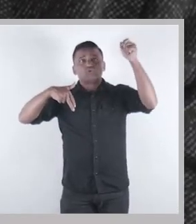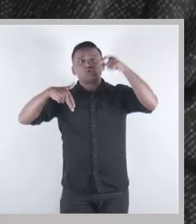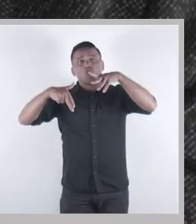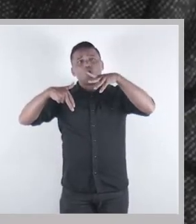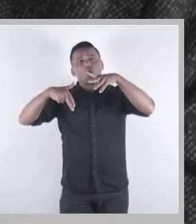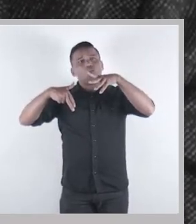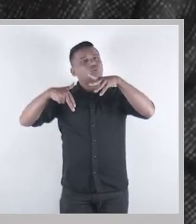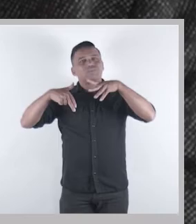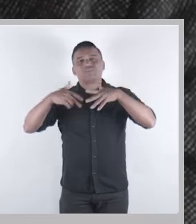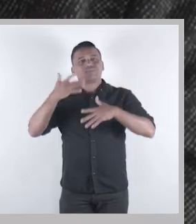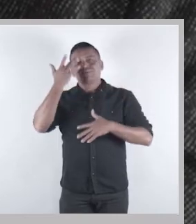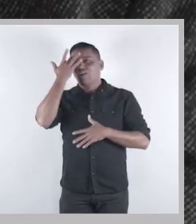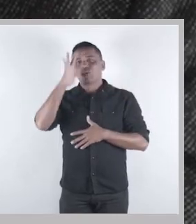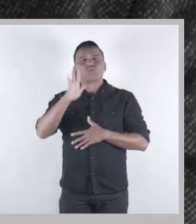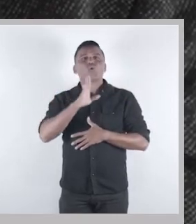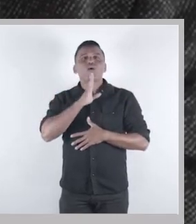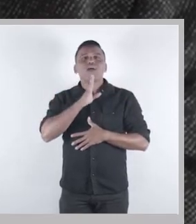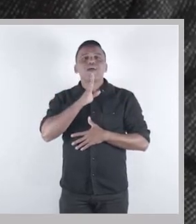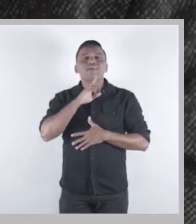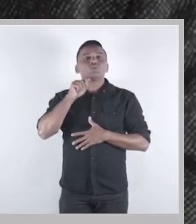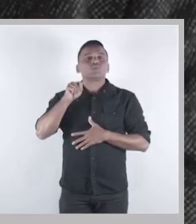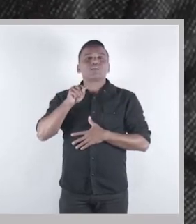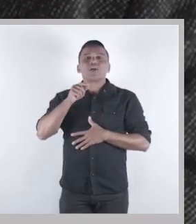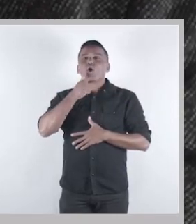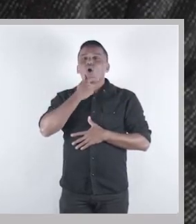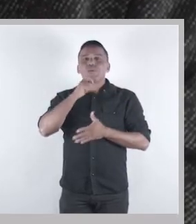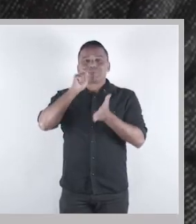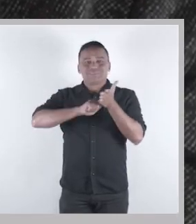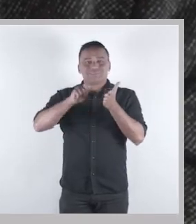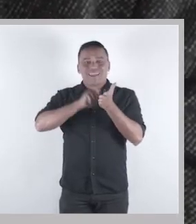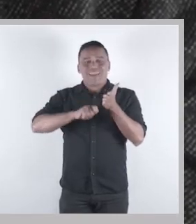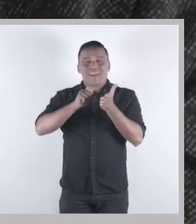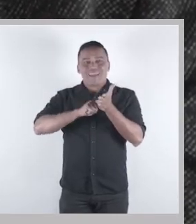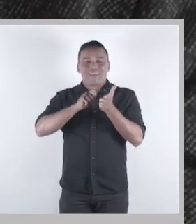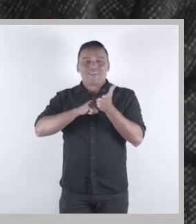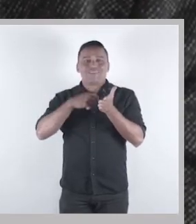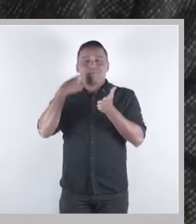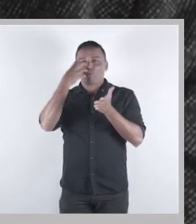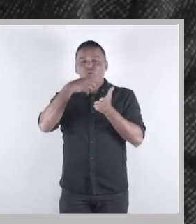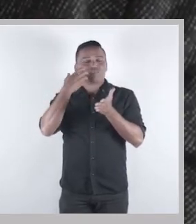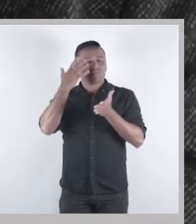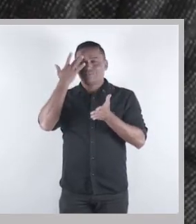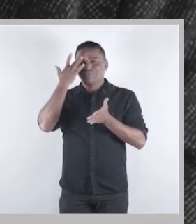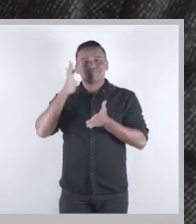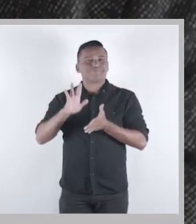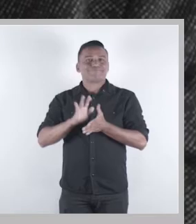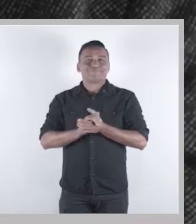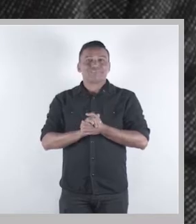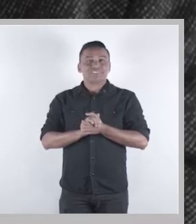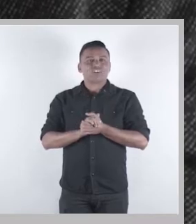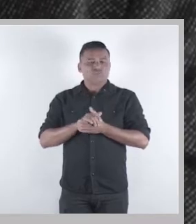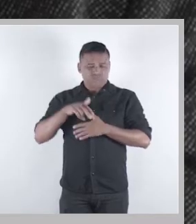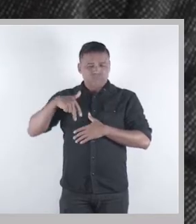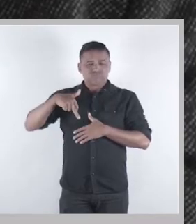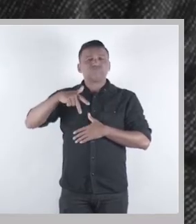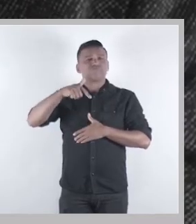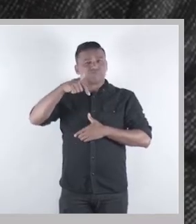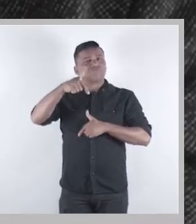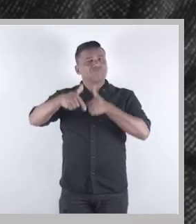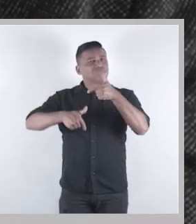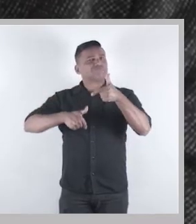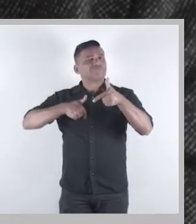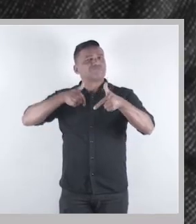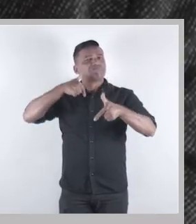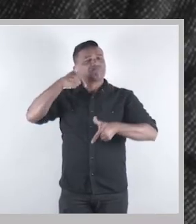e segue sua Lemes solene sobre a Lúcia Vera escolhendo o carro a faca a bolsa e o início